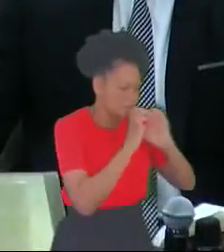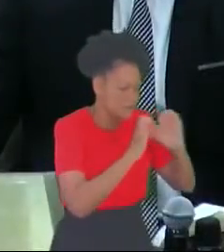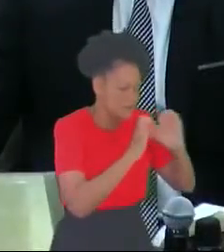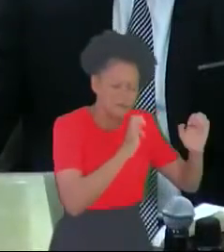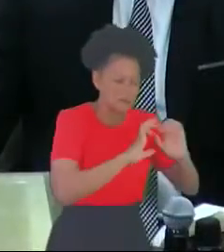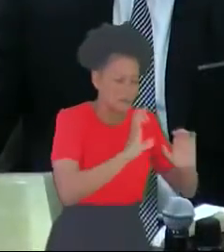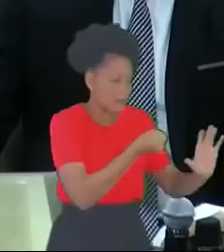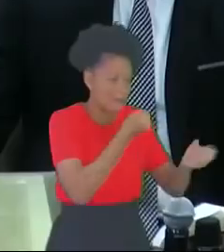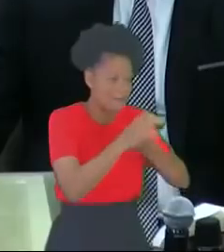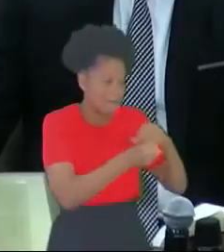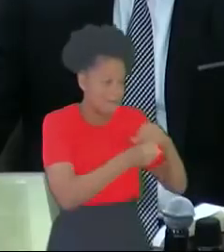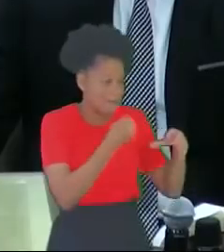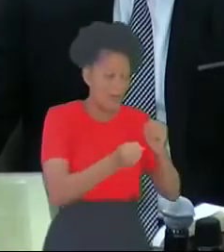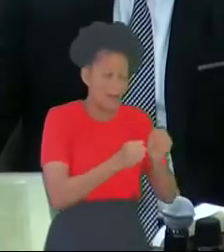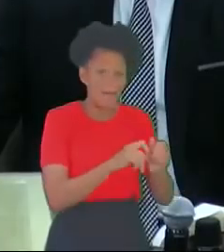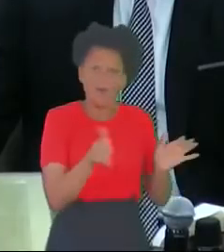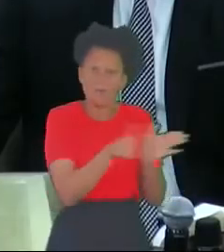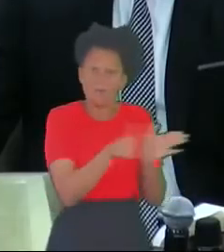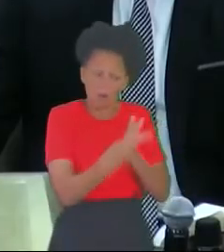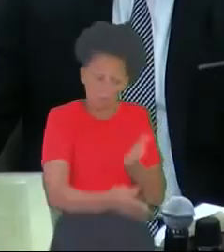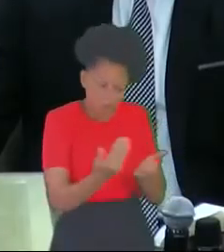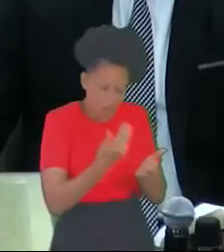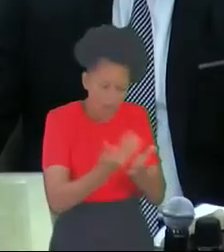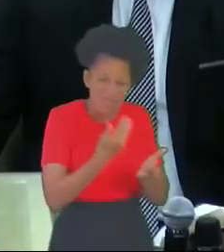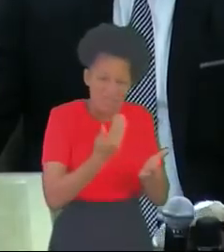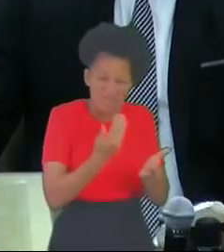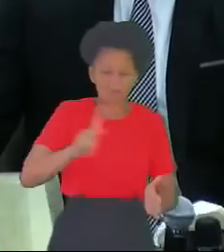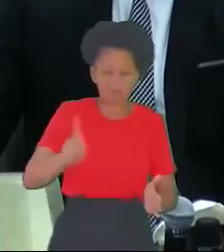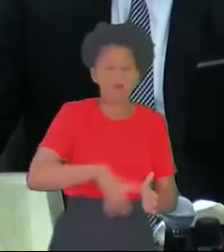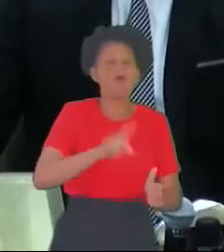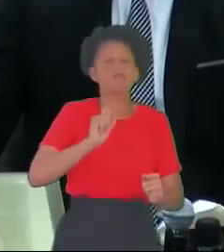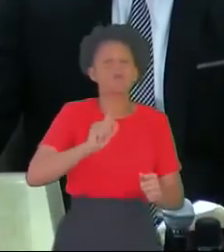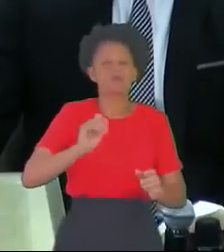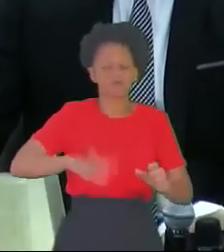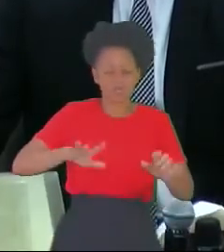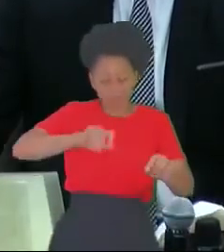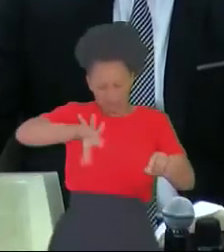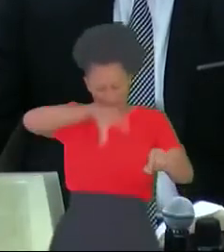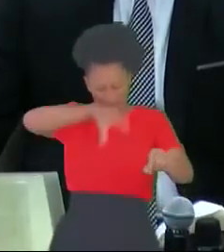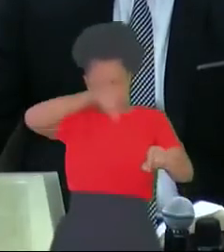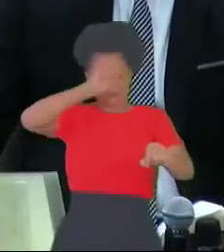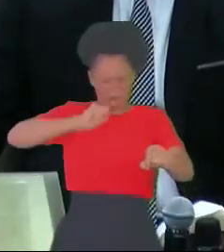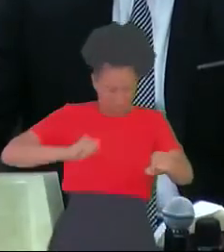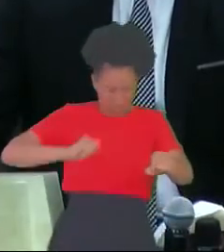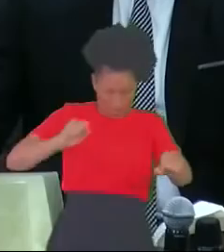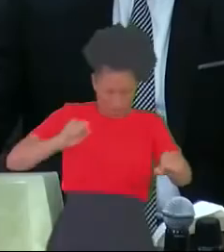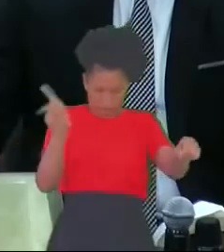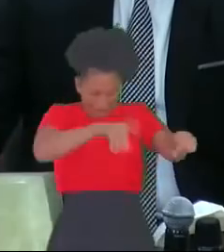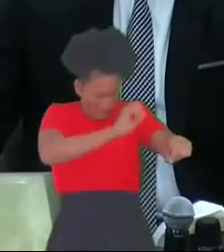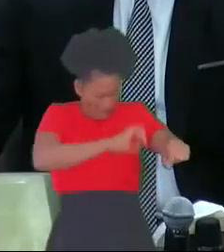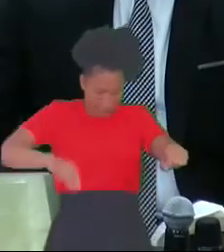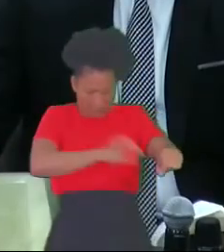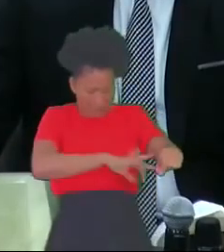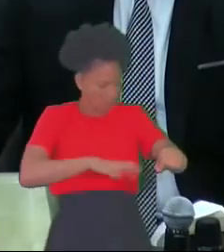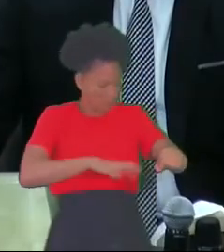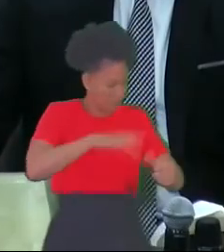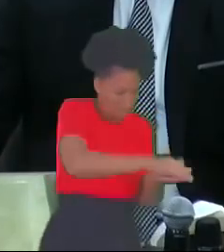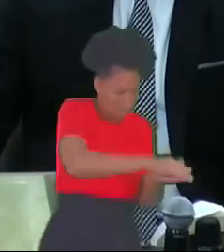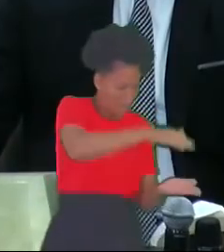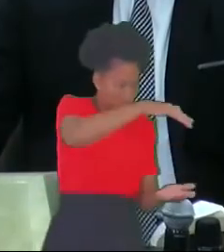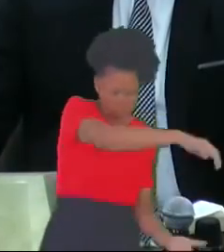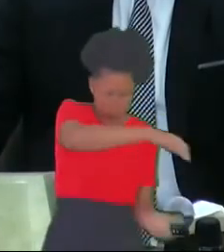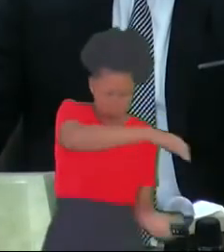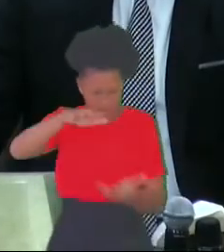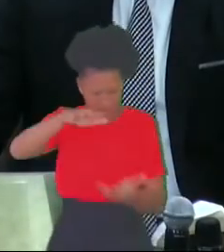os livros de feitiçaria, sendo o quê, irmãos? Sendo o quê? Queimados na praça pública o poder. E a Bíblia diz que de